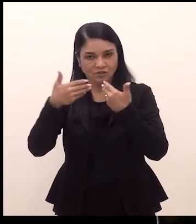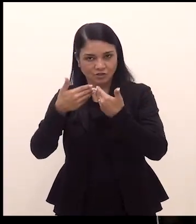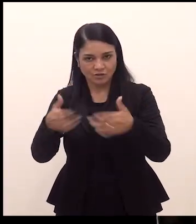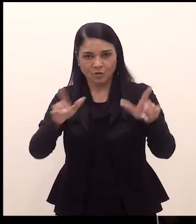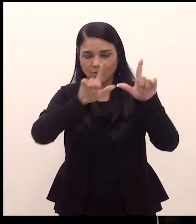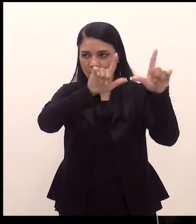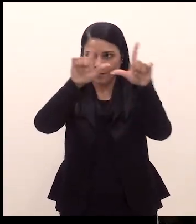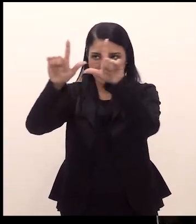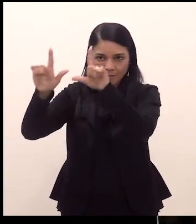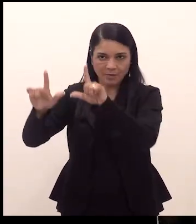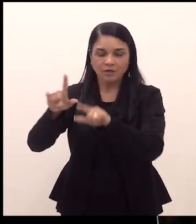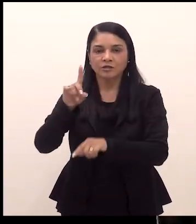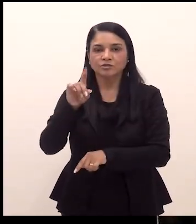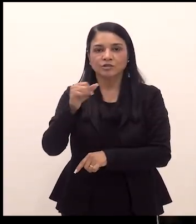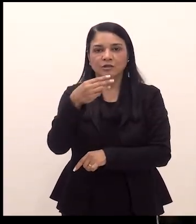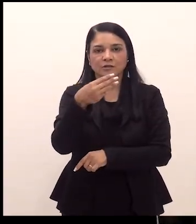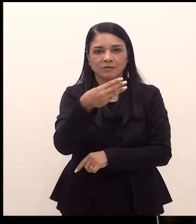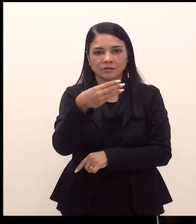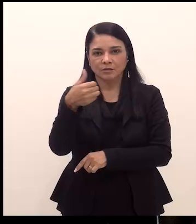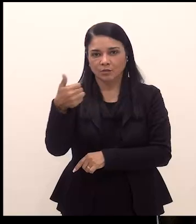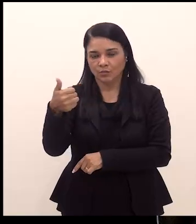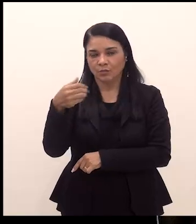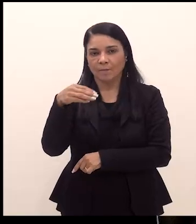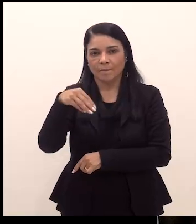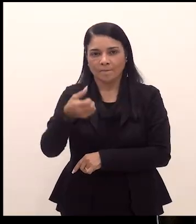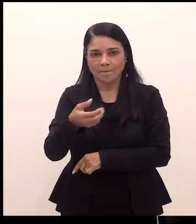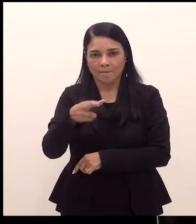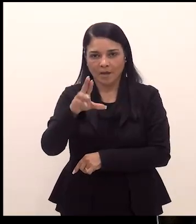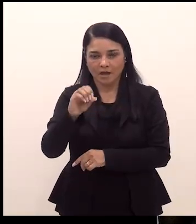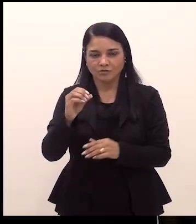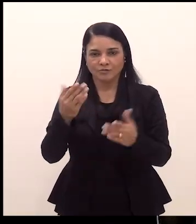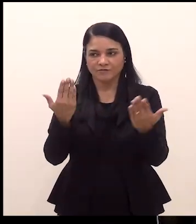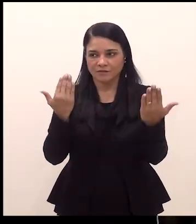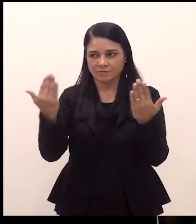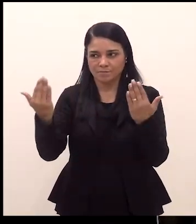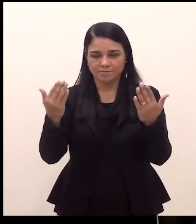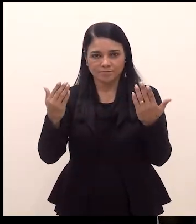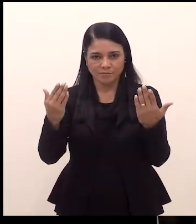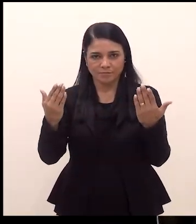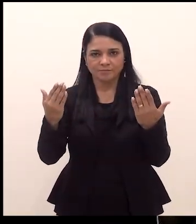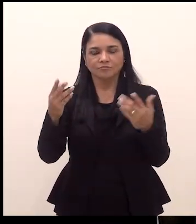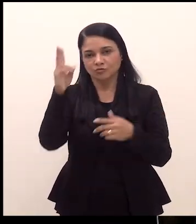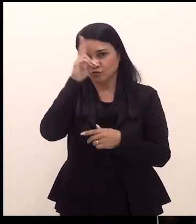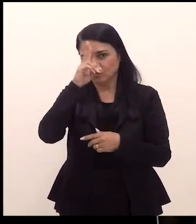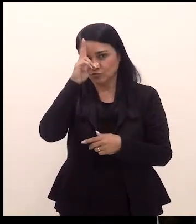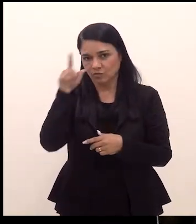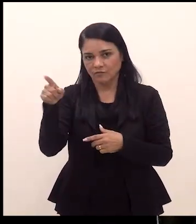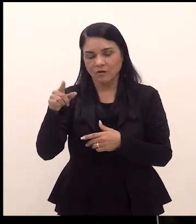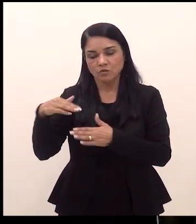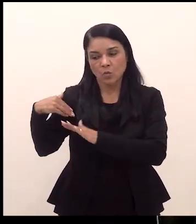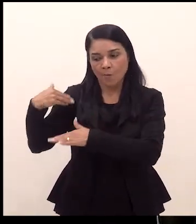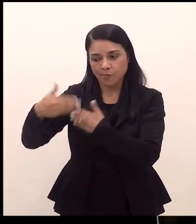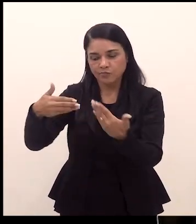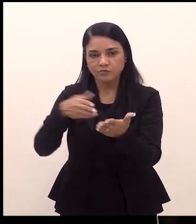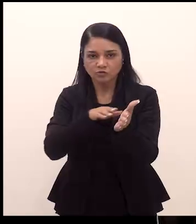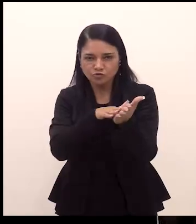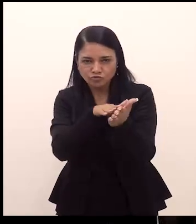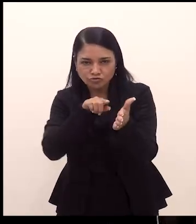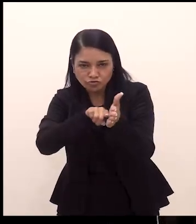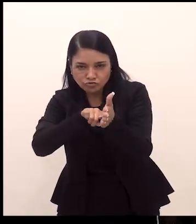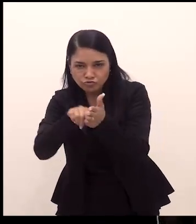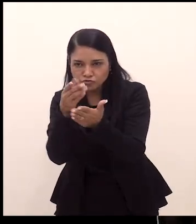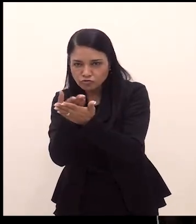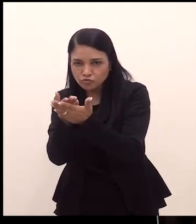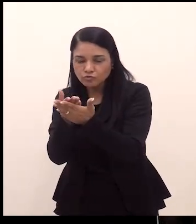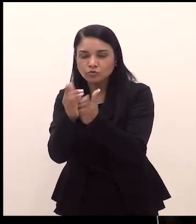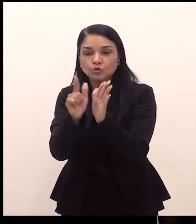naquele momento, e a gente inaugurou a exposição dia 31 de março exatamente por isso, para fazer esse paralelo histórico, a gente faz o